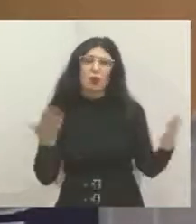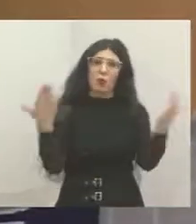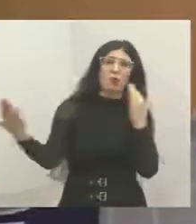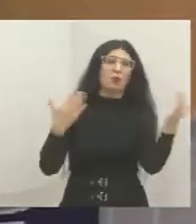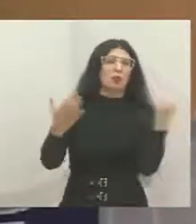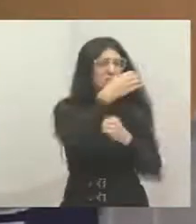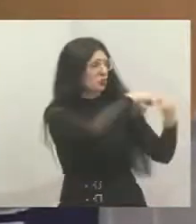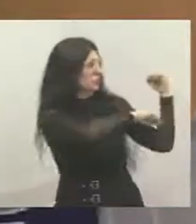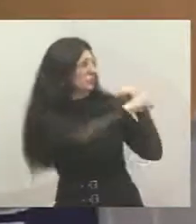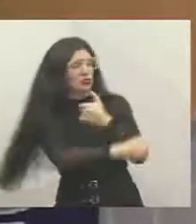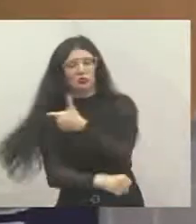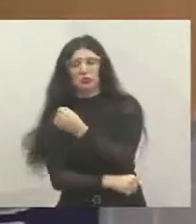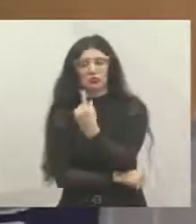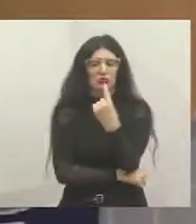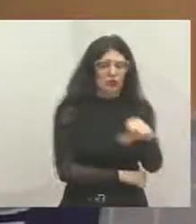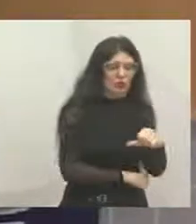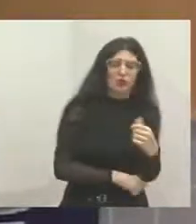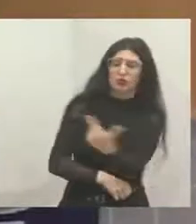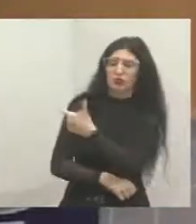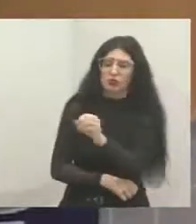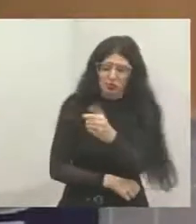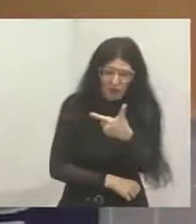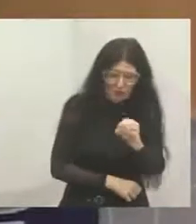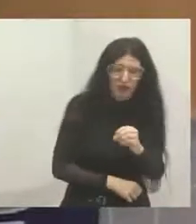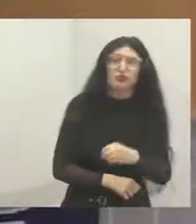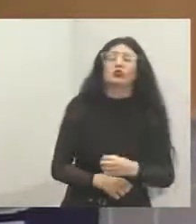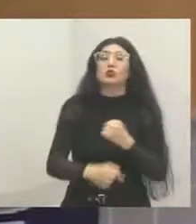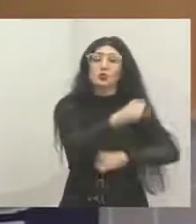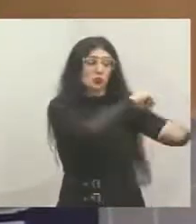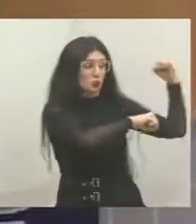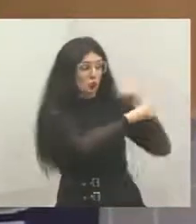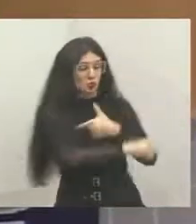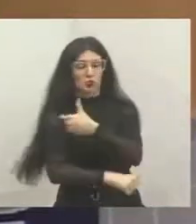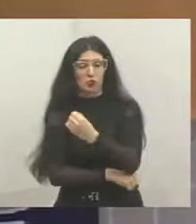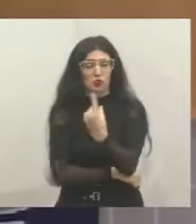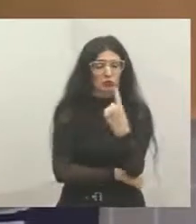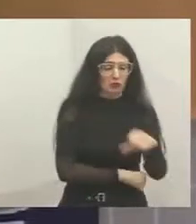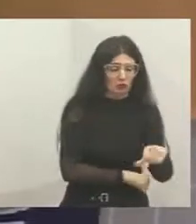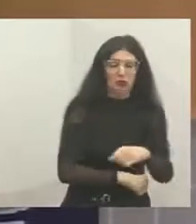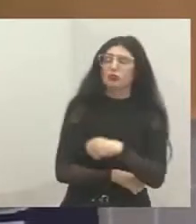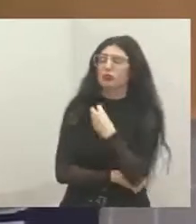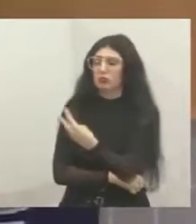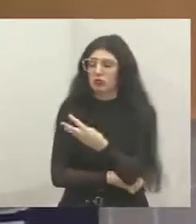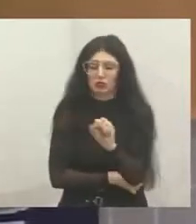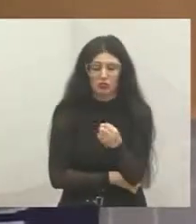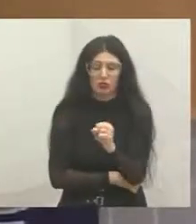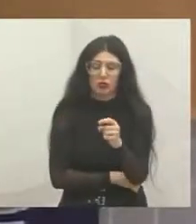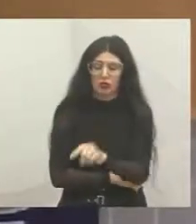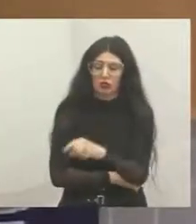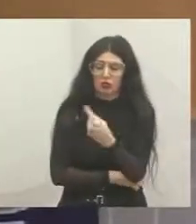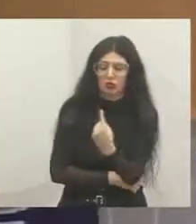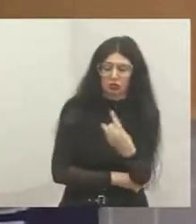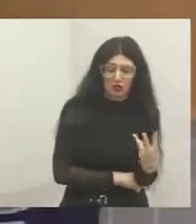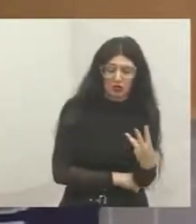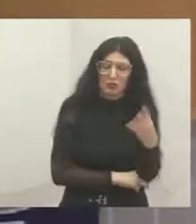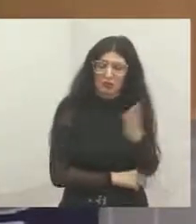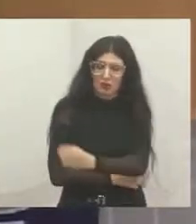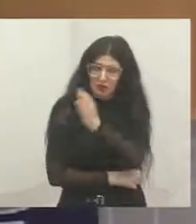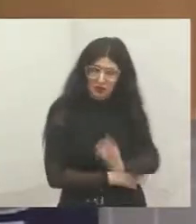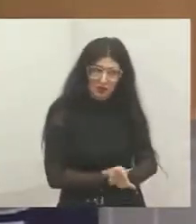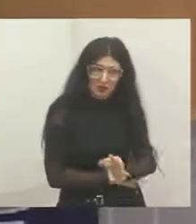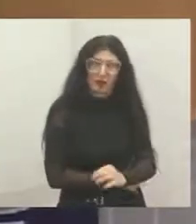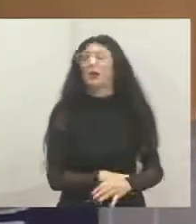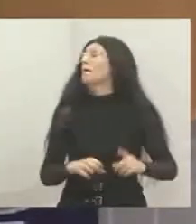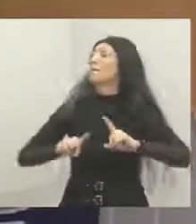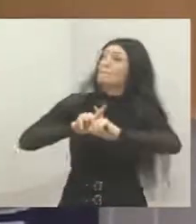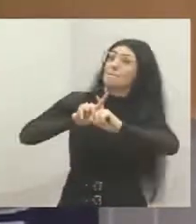para 2020. Em 2019, nós tivemos uma aplicação de 38,13%. Só